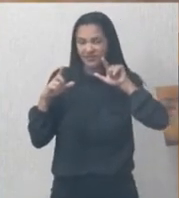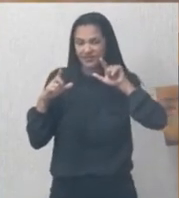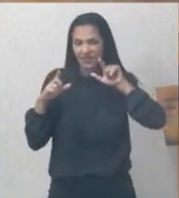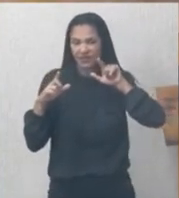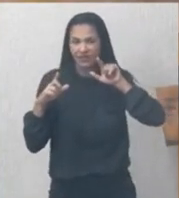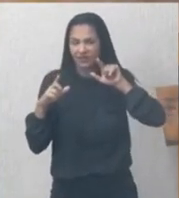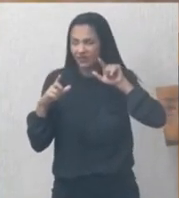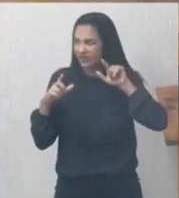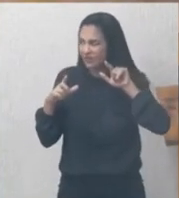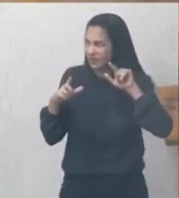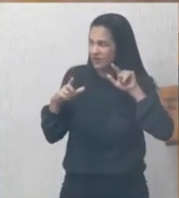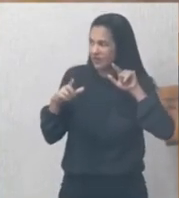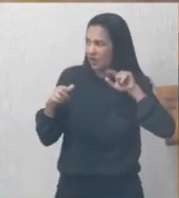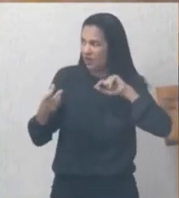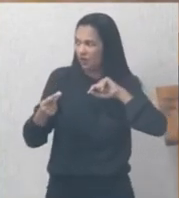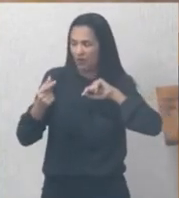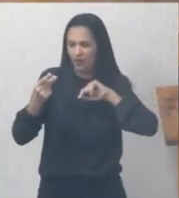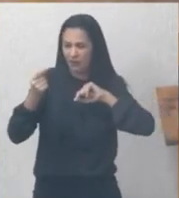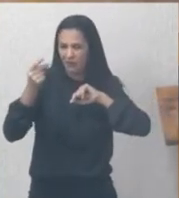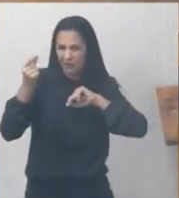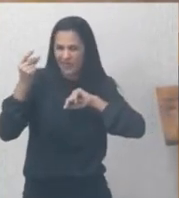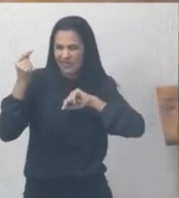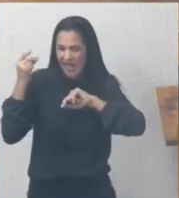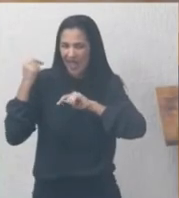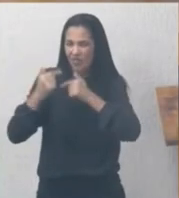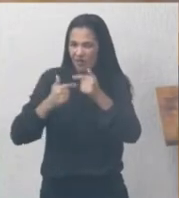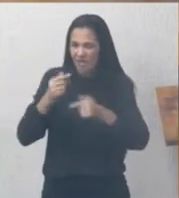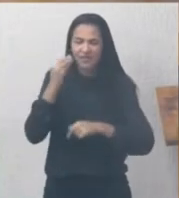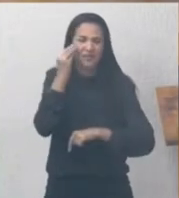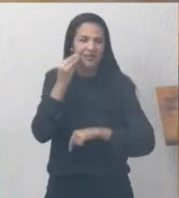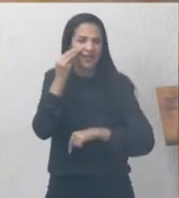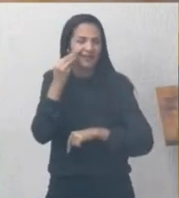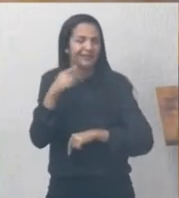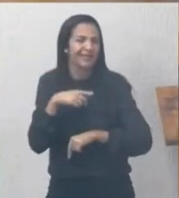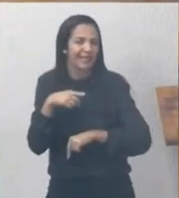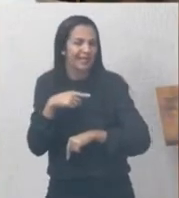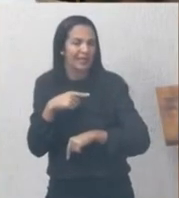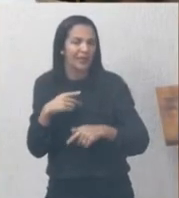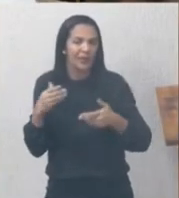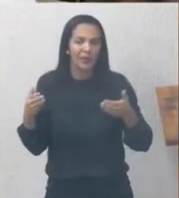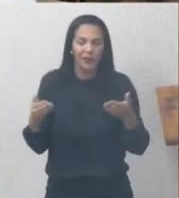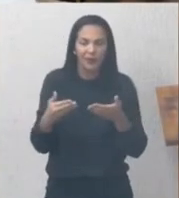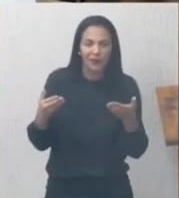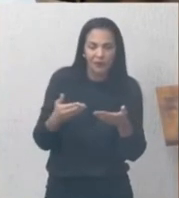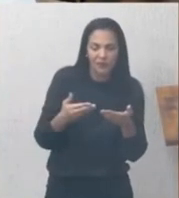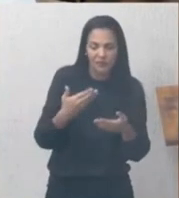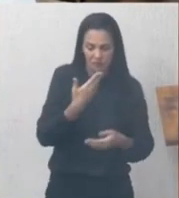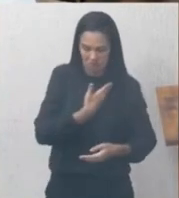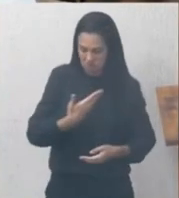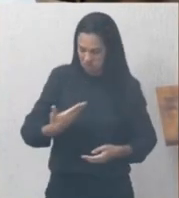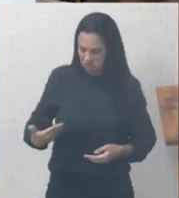você né que eu sou das antigas hoje já não hoje o poder público ele já te reconhece de uma forma mais limpa